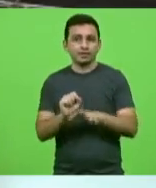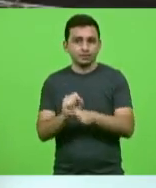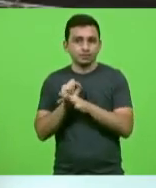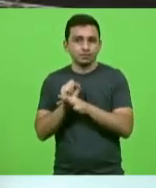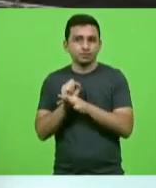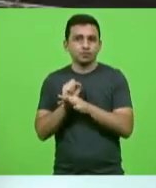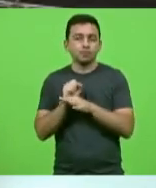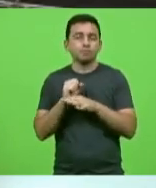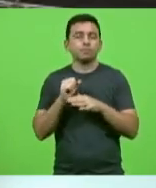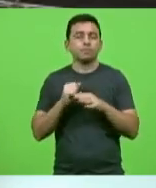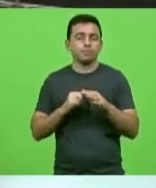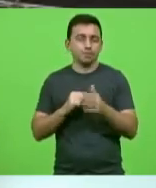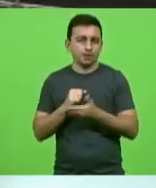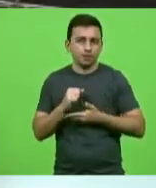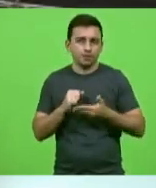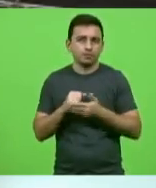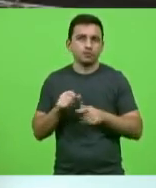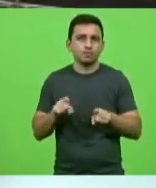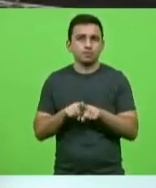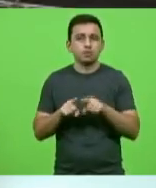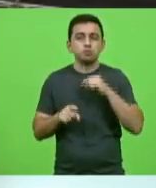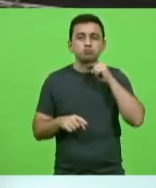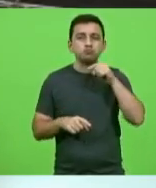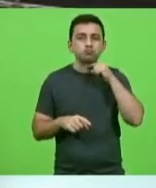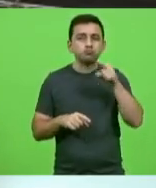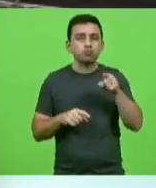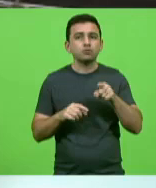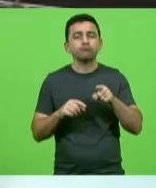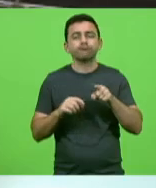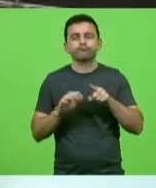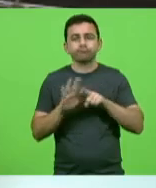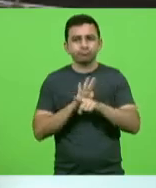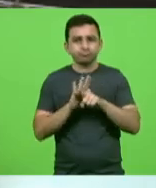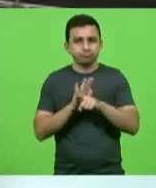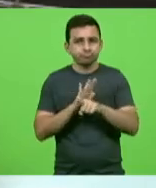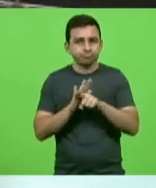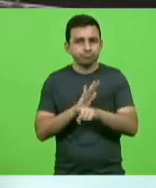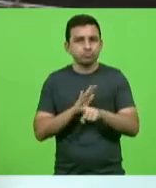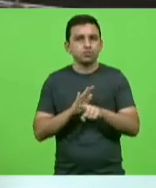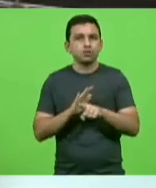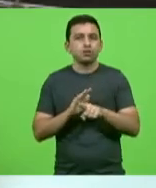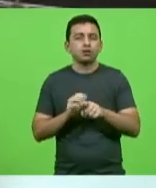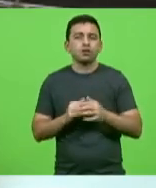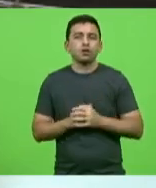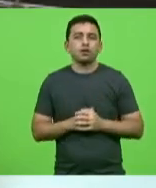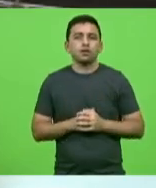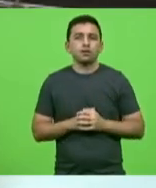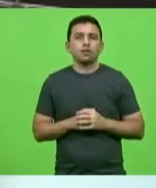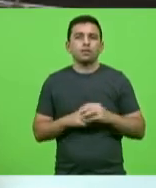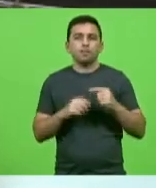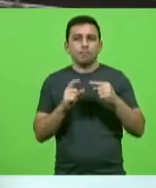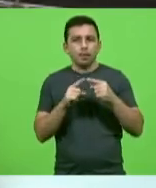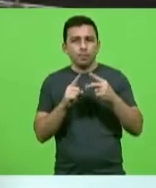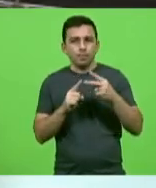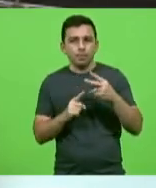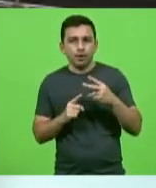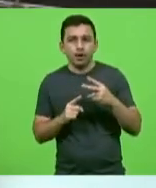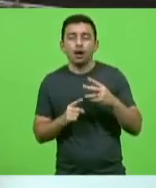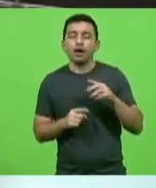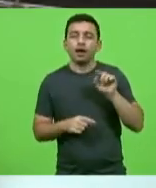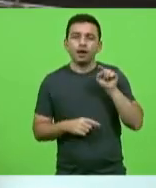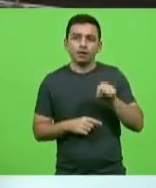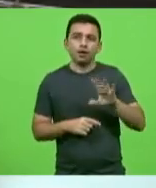e consequentemente impossibilitado de exercer o funcionamento preciso dos supostos elementos que tenham que teriam